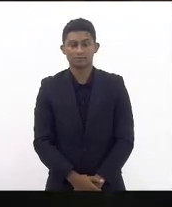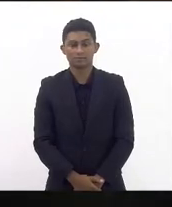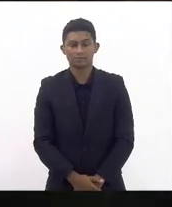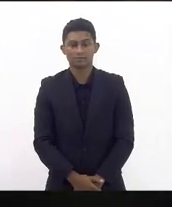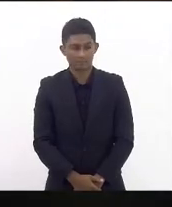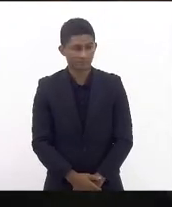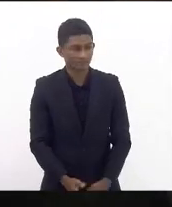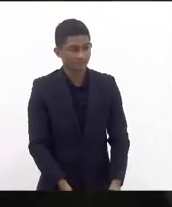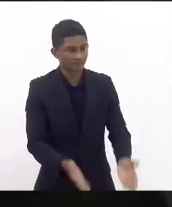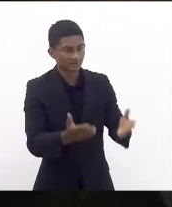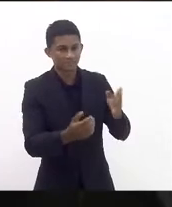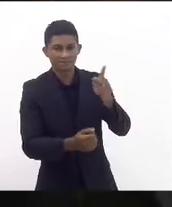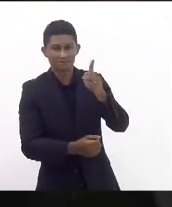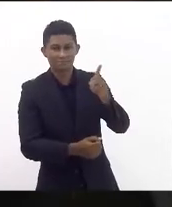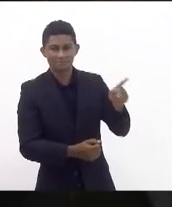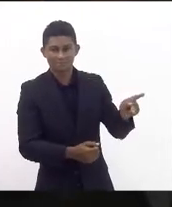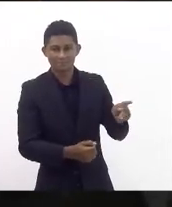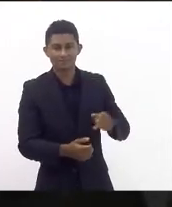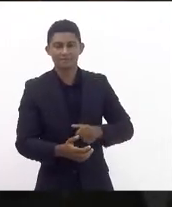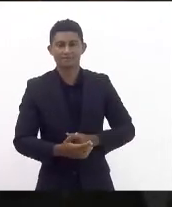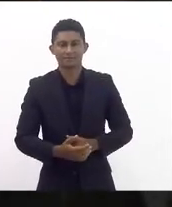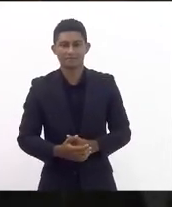chora presidente